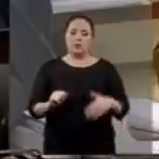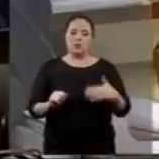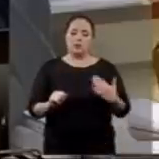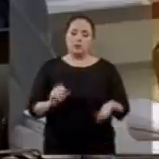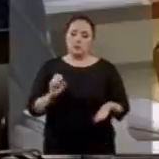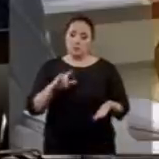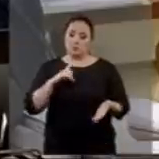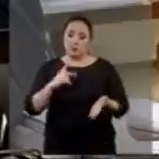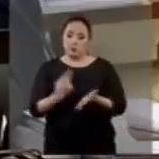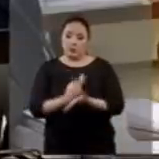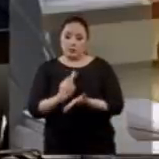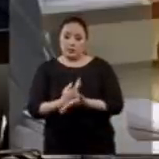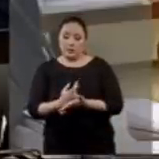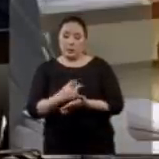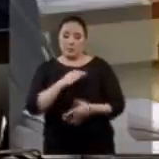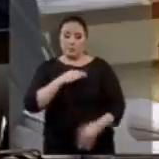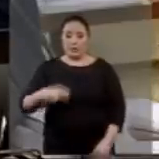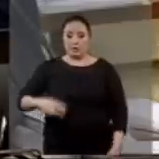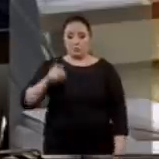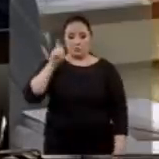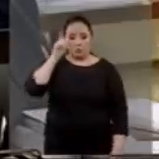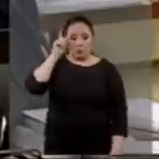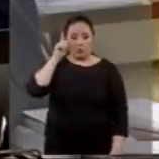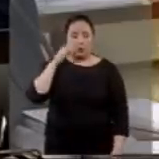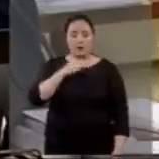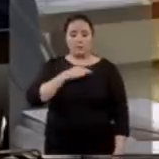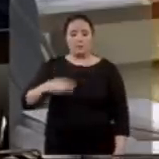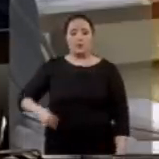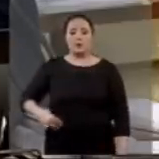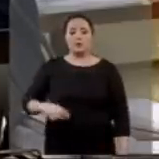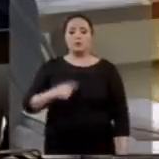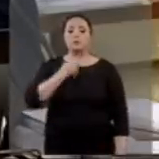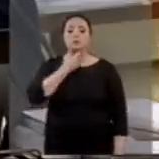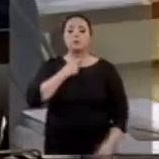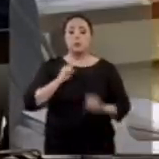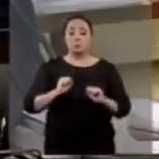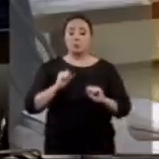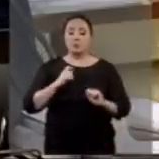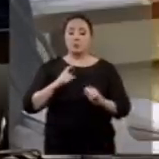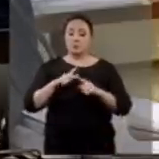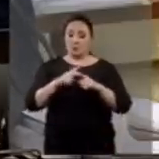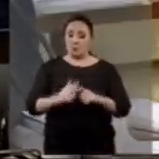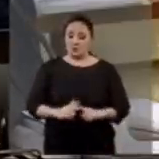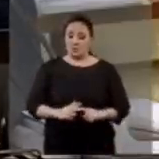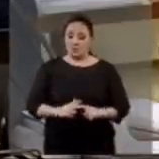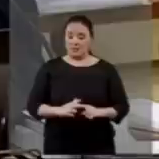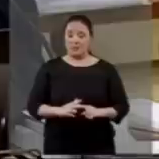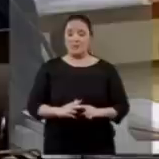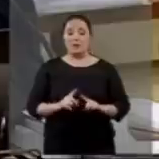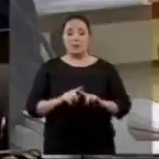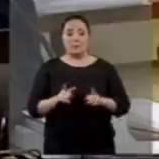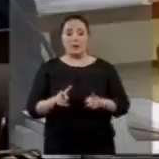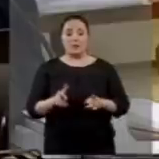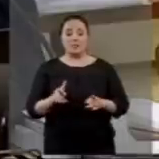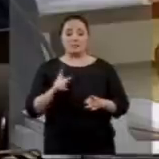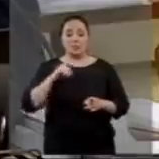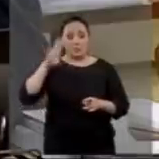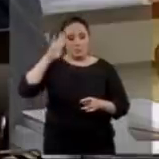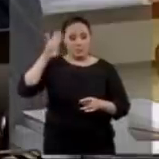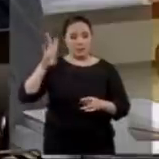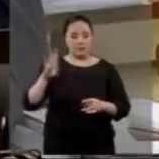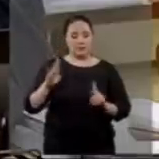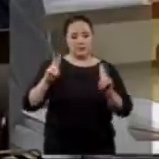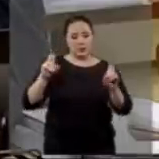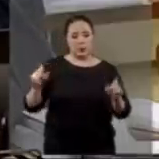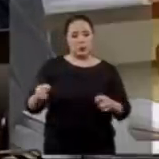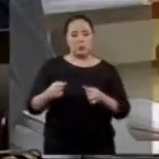o ministro Gilmar pode me corrigir, é o princípio da praktische Konkordanz, que exatamente numa situação